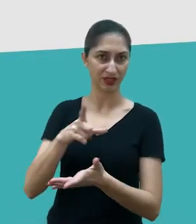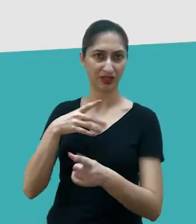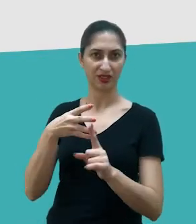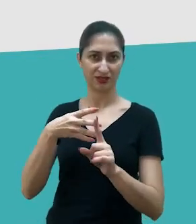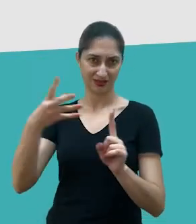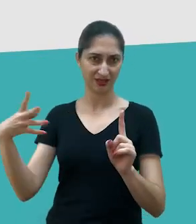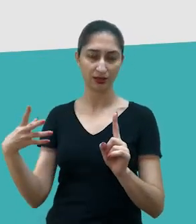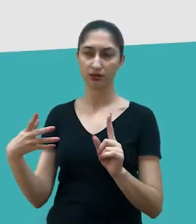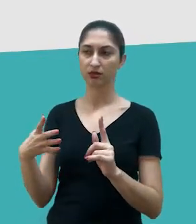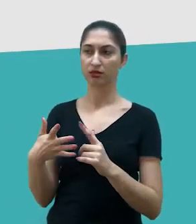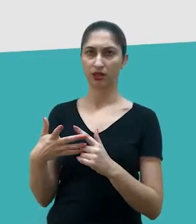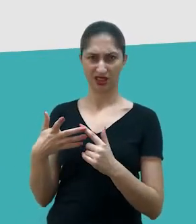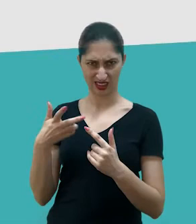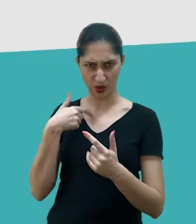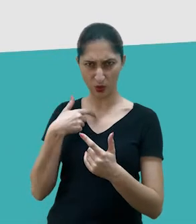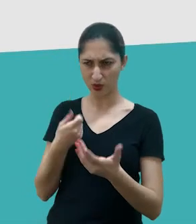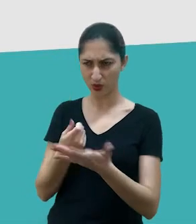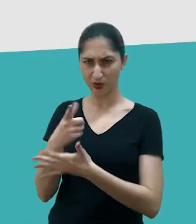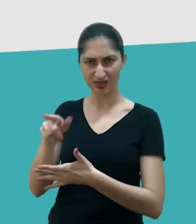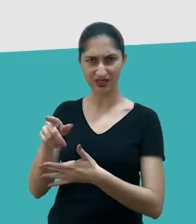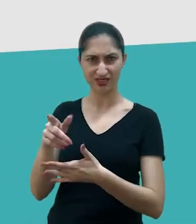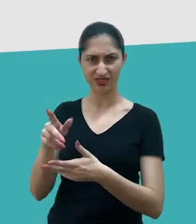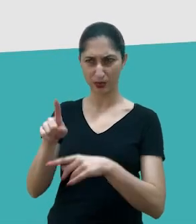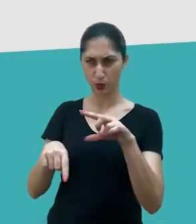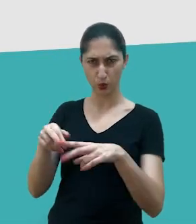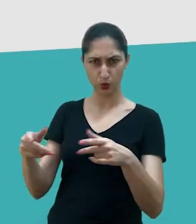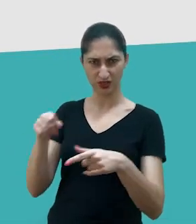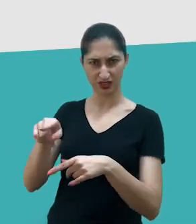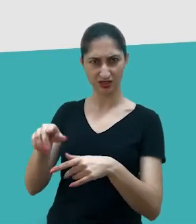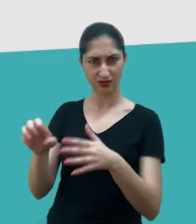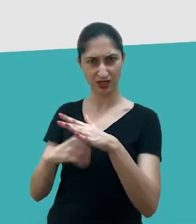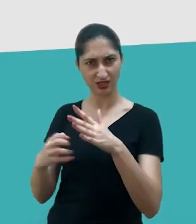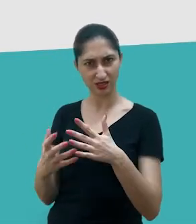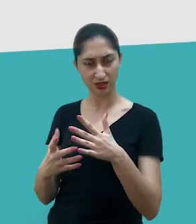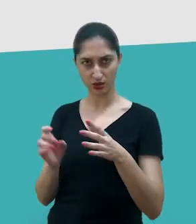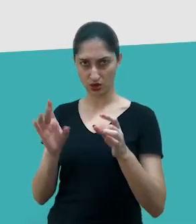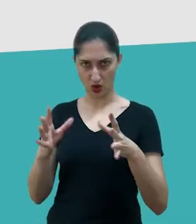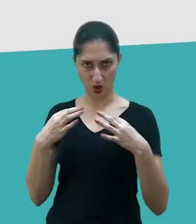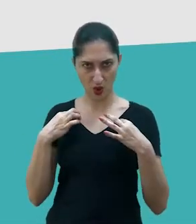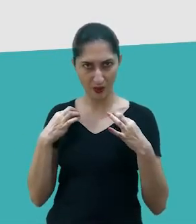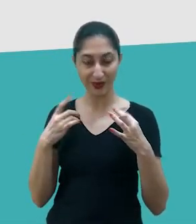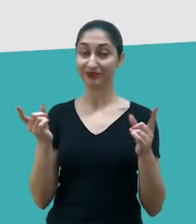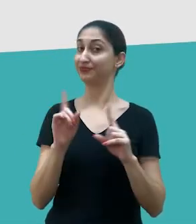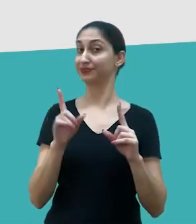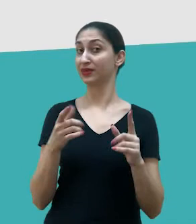comprando? Não é? E aí não é só roupa, é o nosso celular, são os nossos